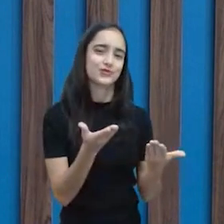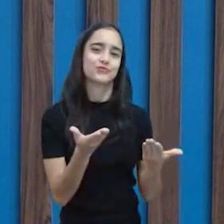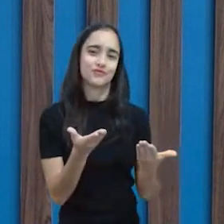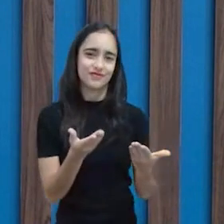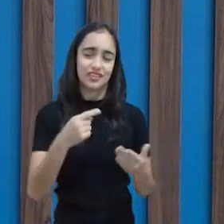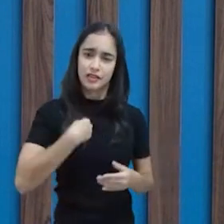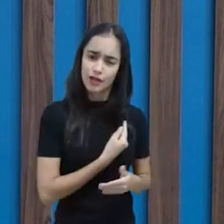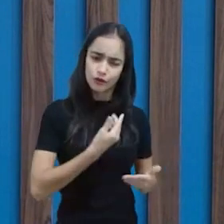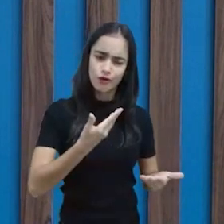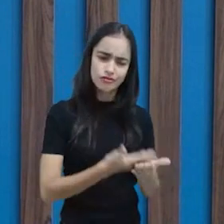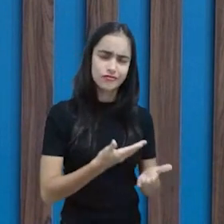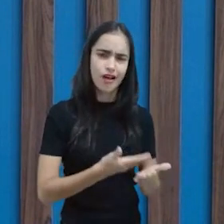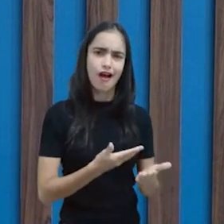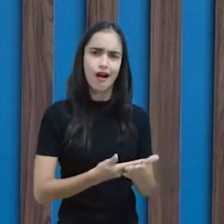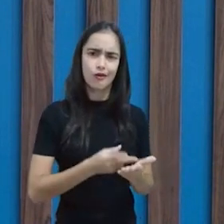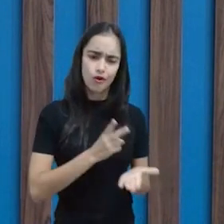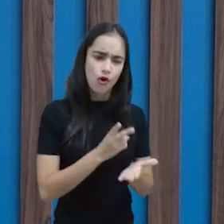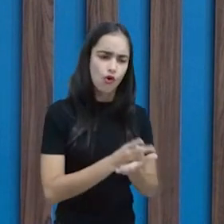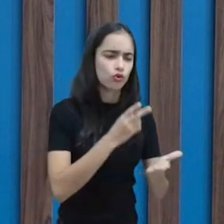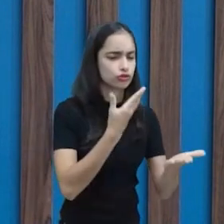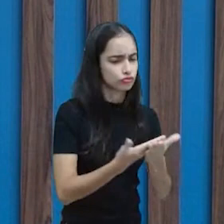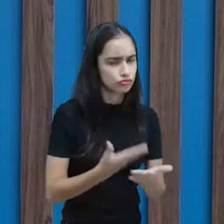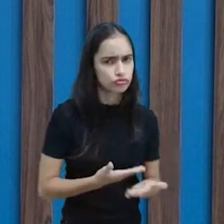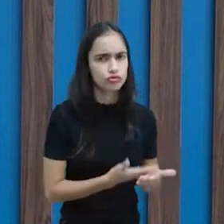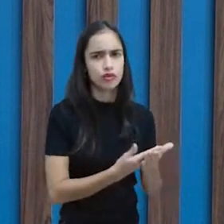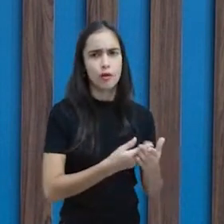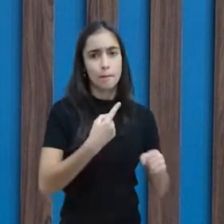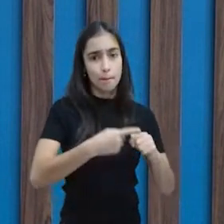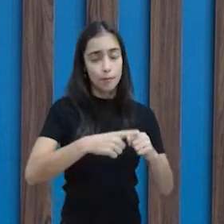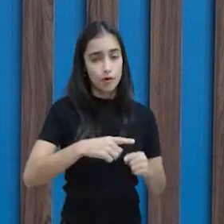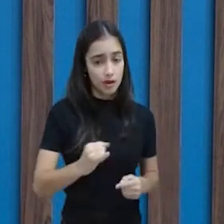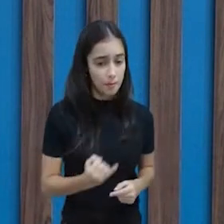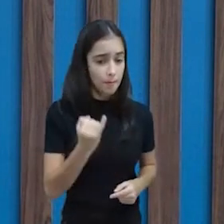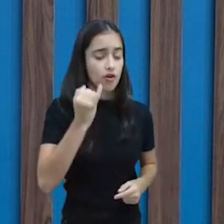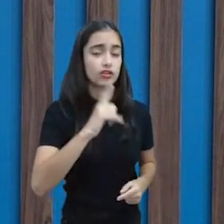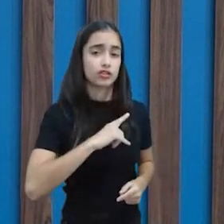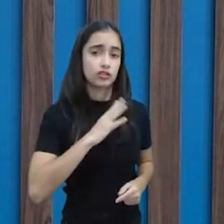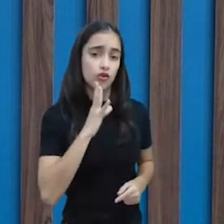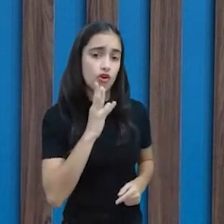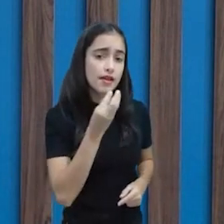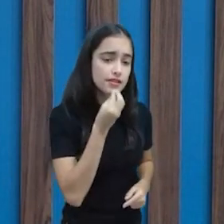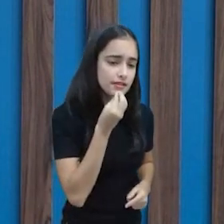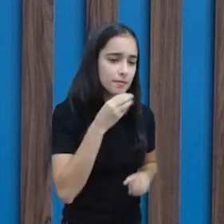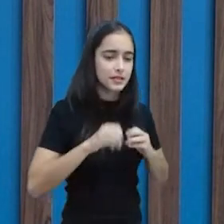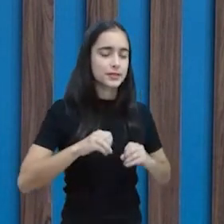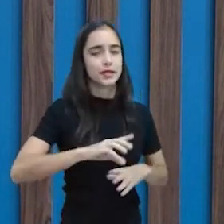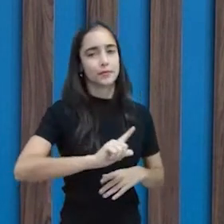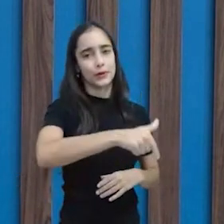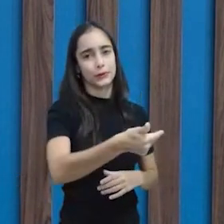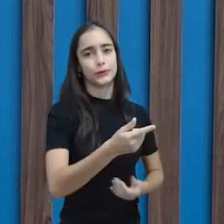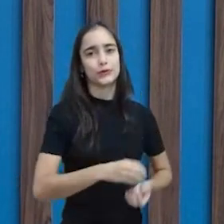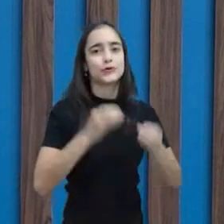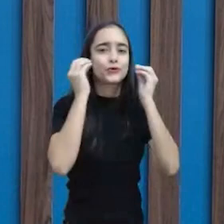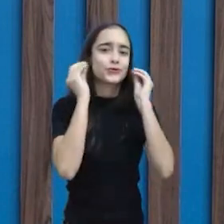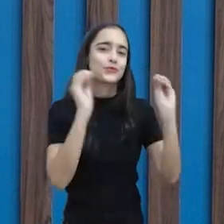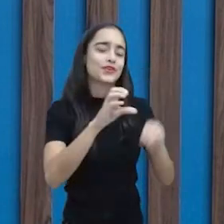tudo isso para frente, tá, Ricardo? Porque o importante do conhecimento é isso. É a gente não segurá-lo, é passar para frente, né? Um beijo,